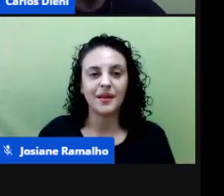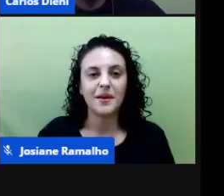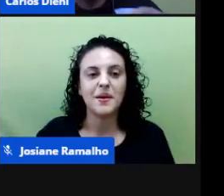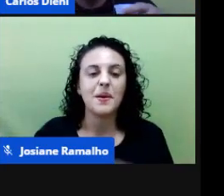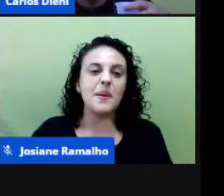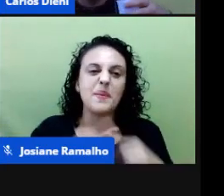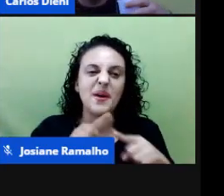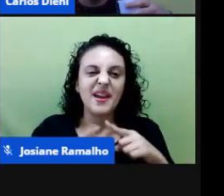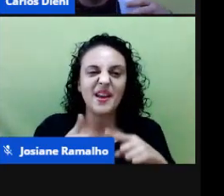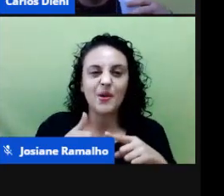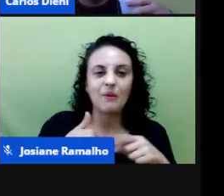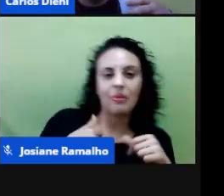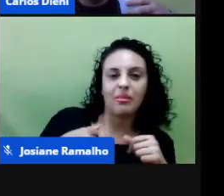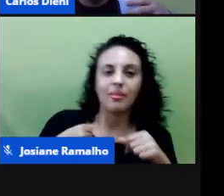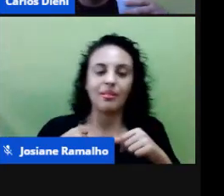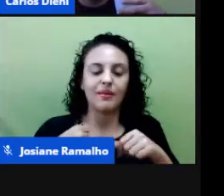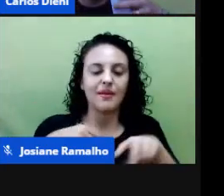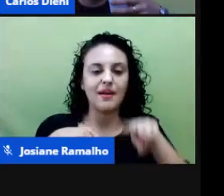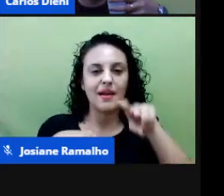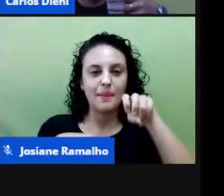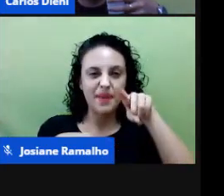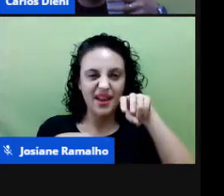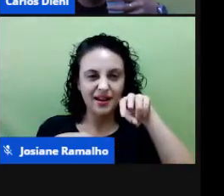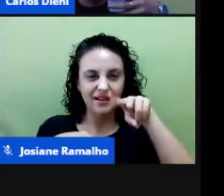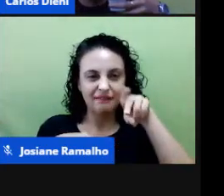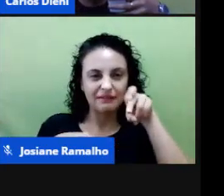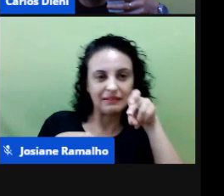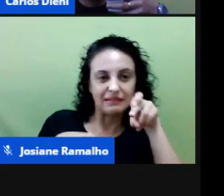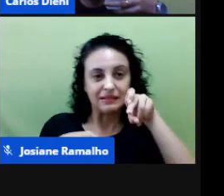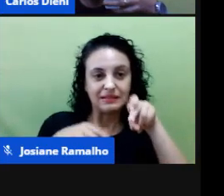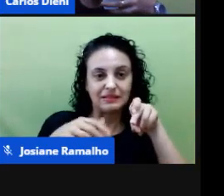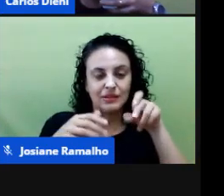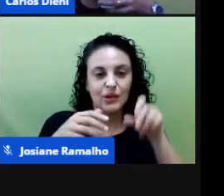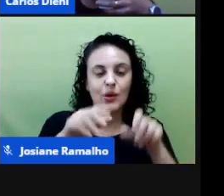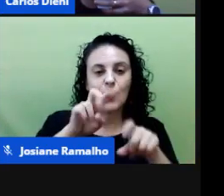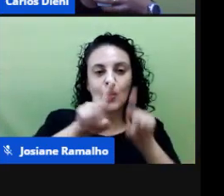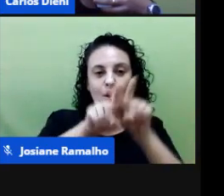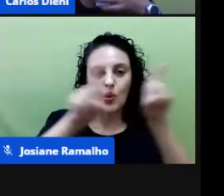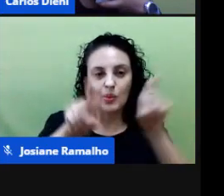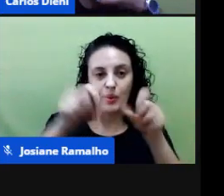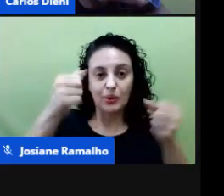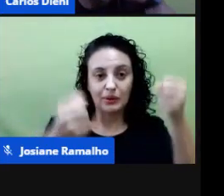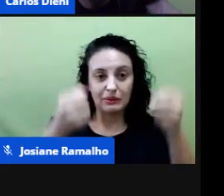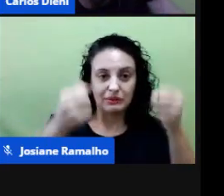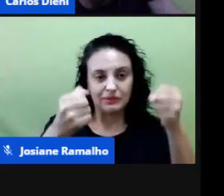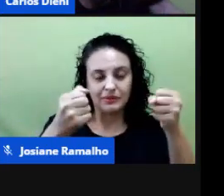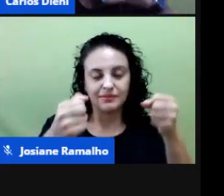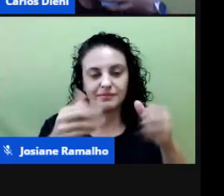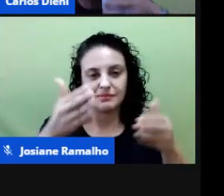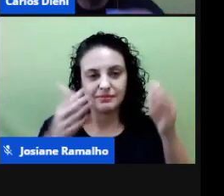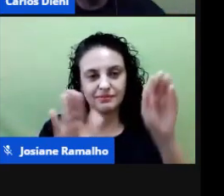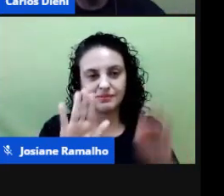desastrado. Então, se cair o computador aqui, eu sendo eu mesmo.